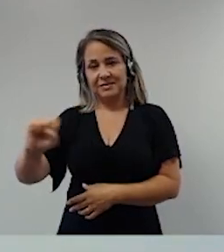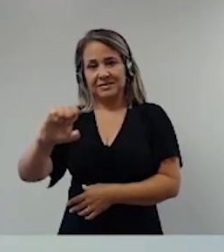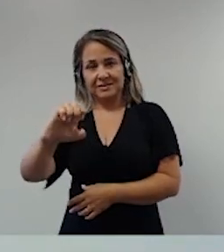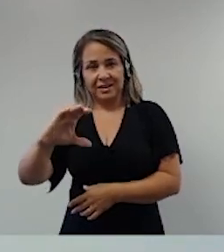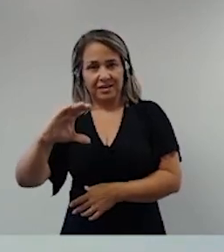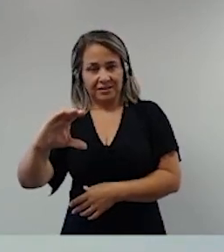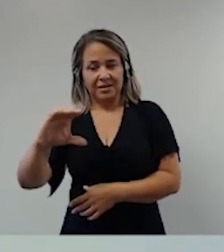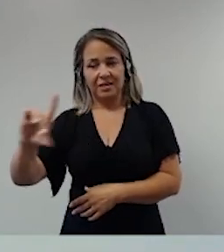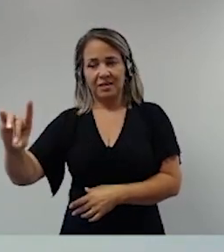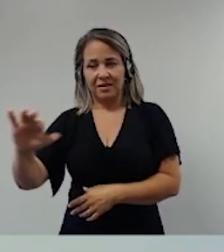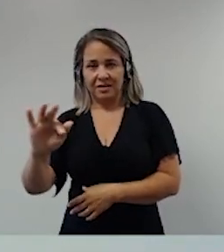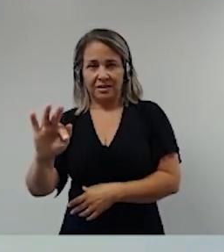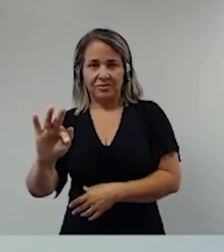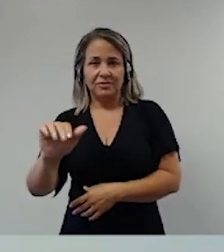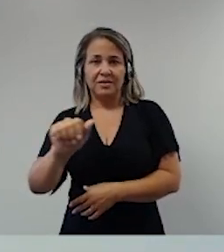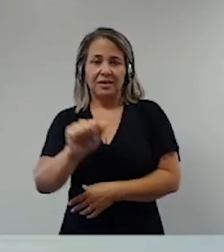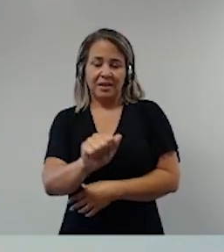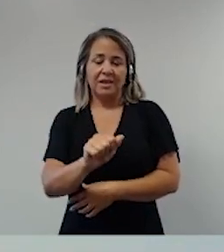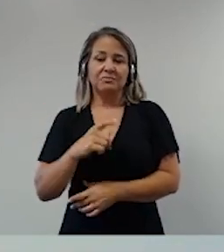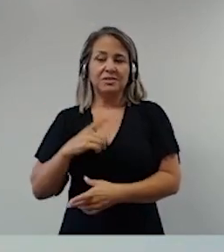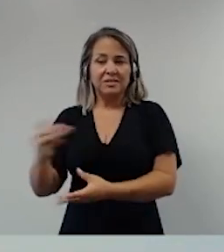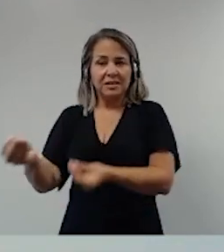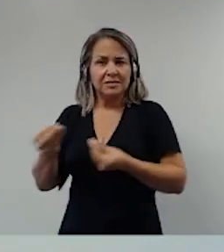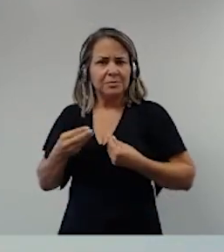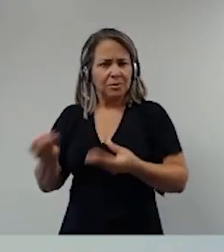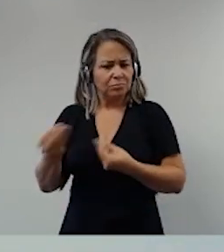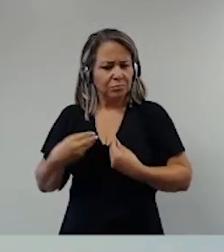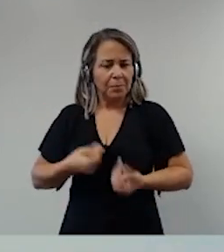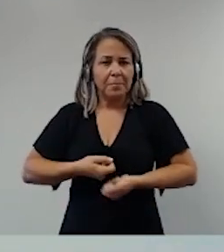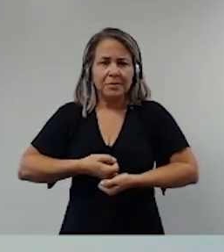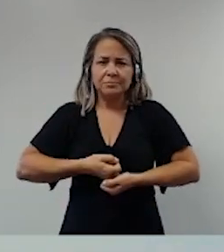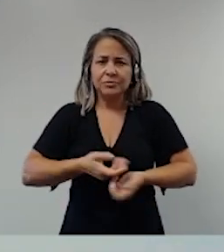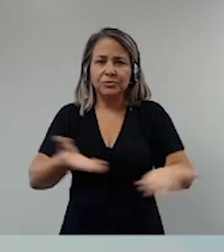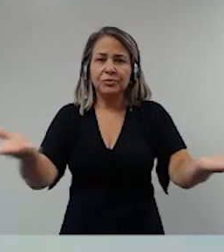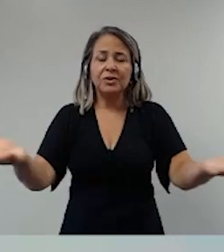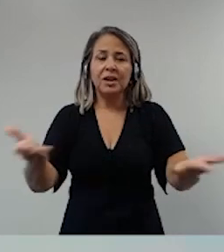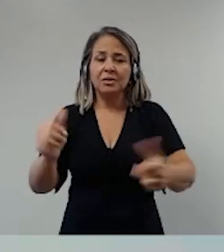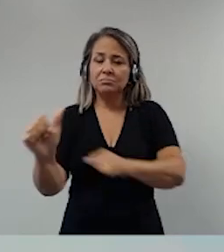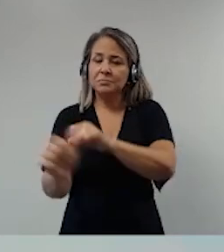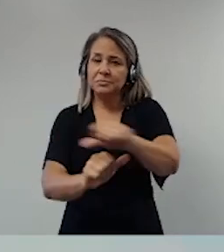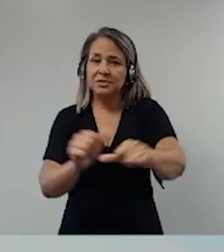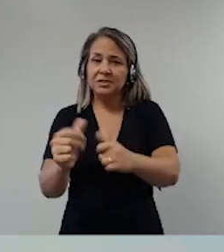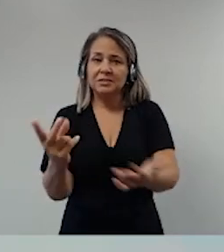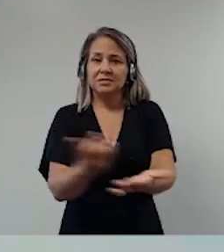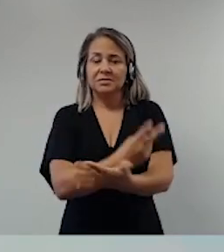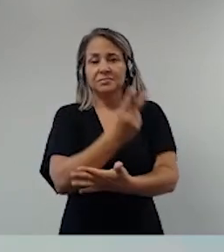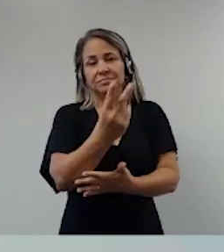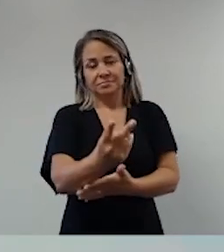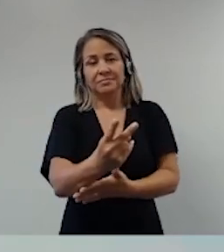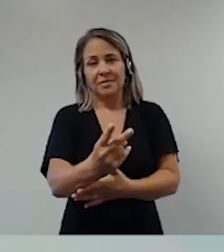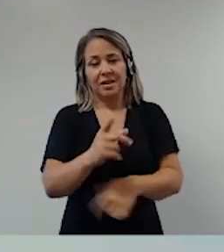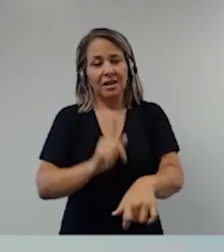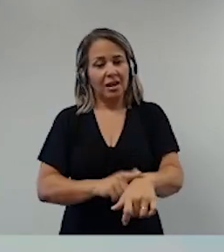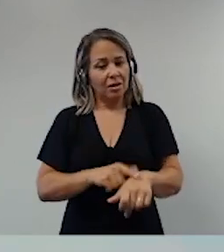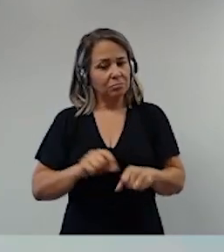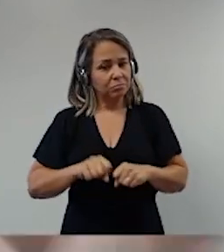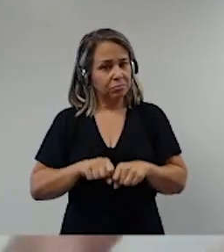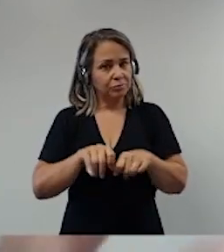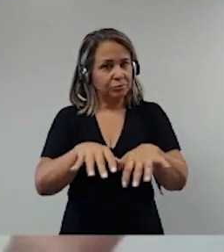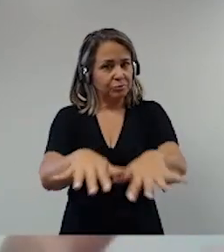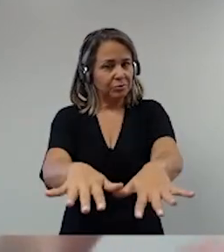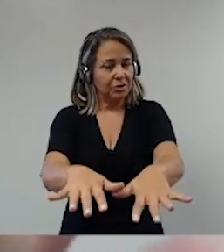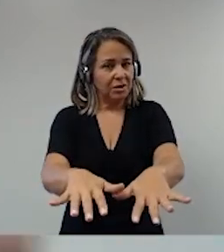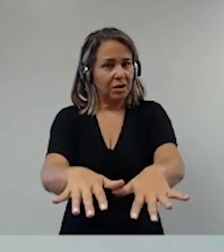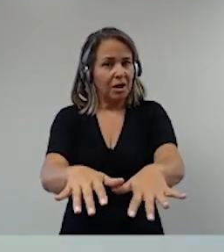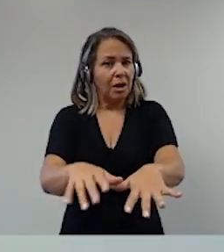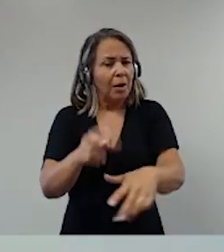mesmo deve ter recebido diversas vezes, para divulgar boletins sobre as alterações legais durante a pandemia. Veja bem,